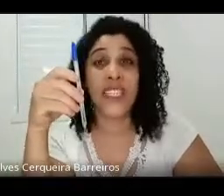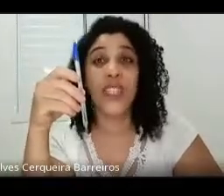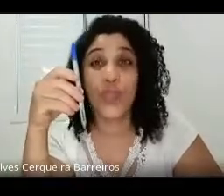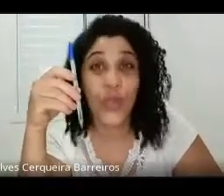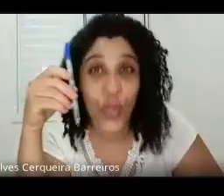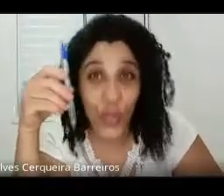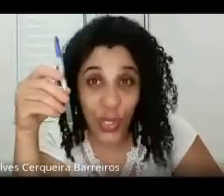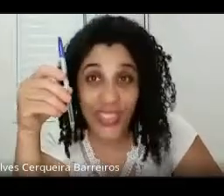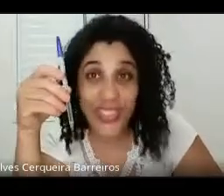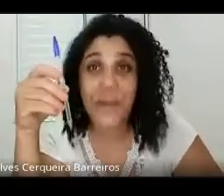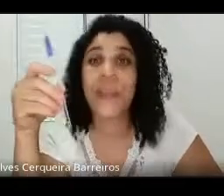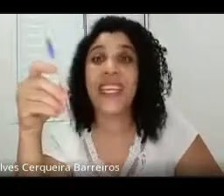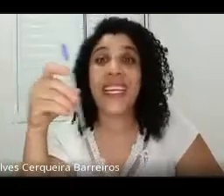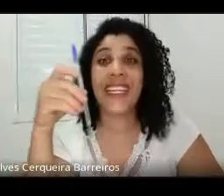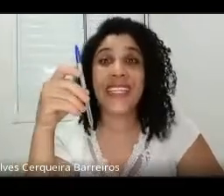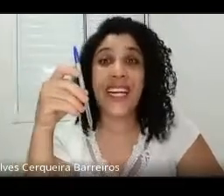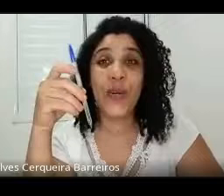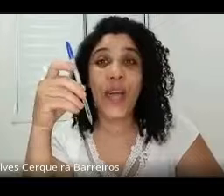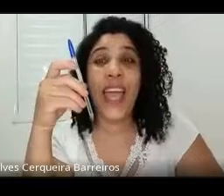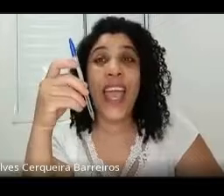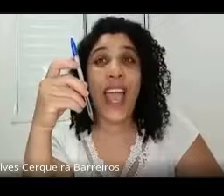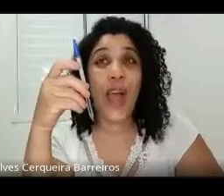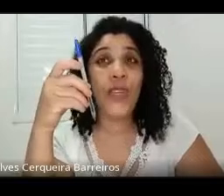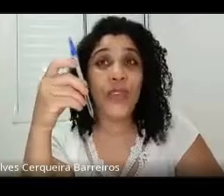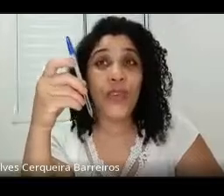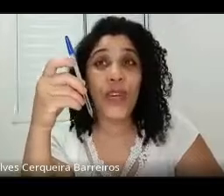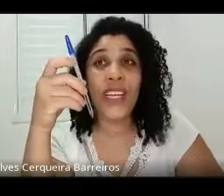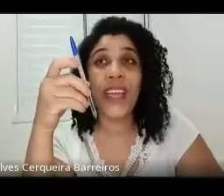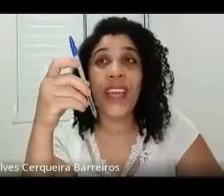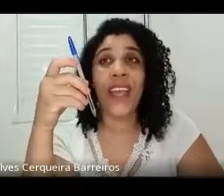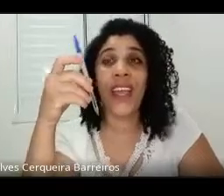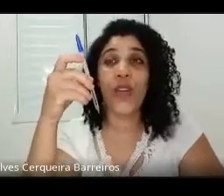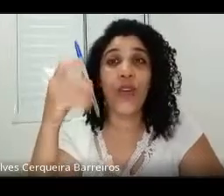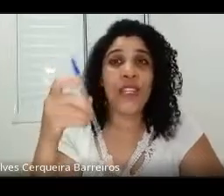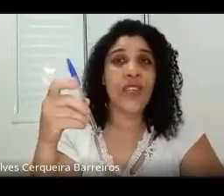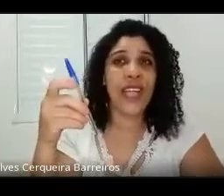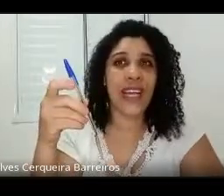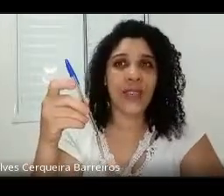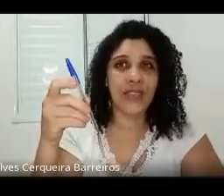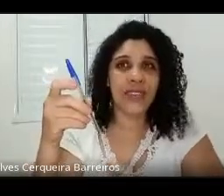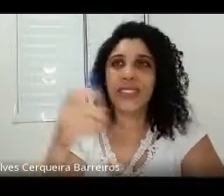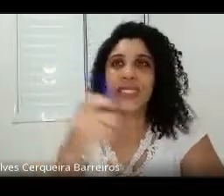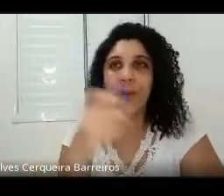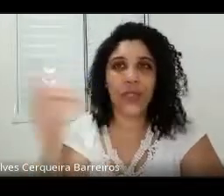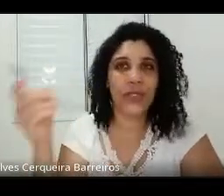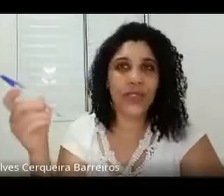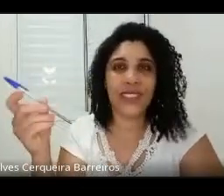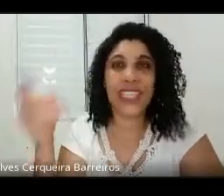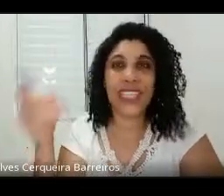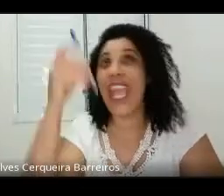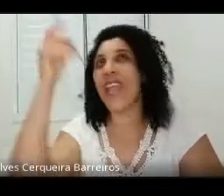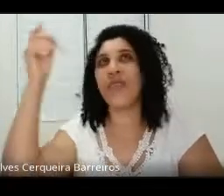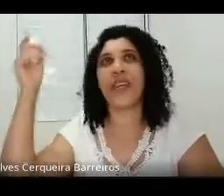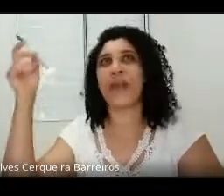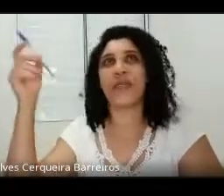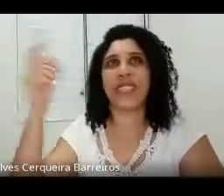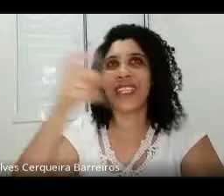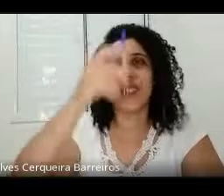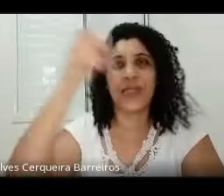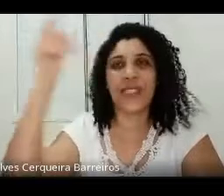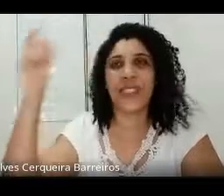vamos dizer assim, divulgou. Então, é algo que foi convencionado e pronto. Ninguém